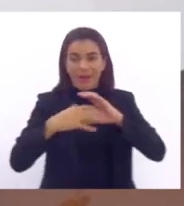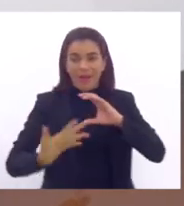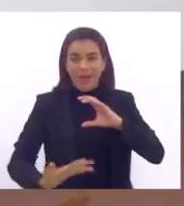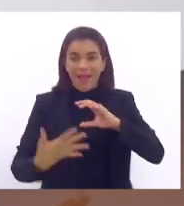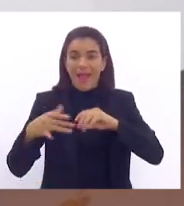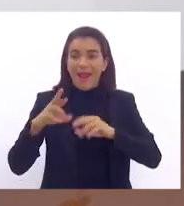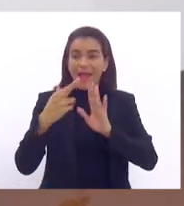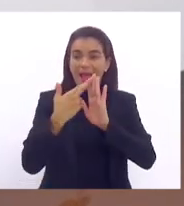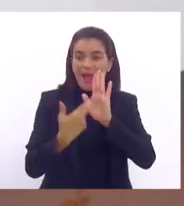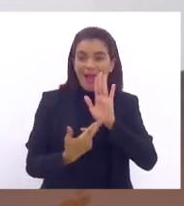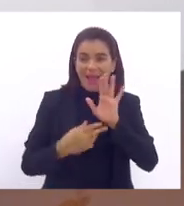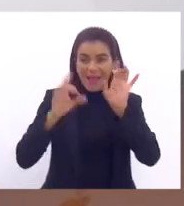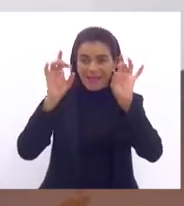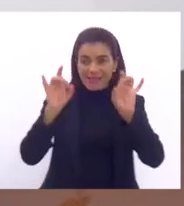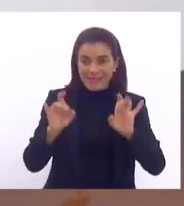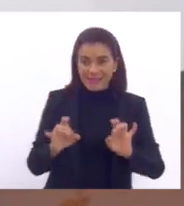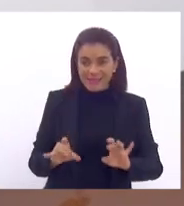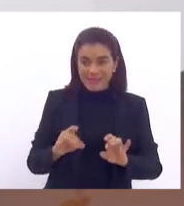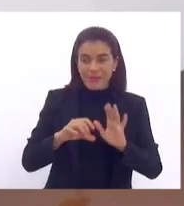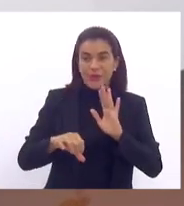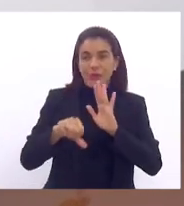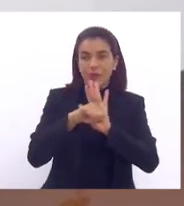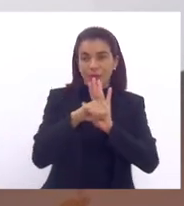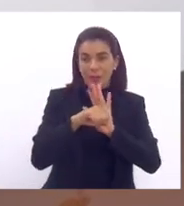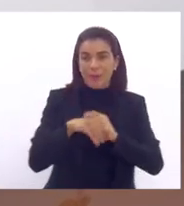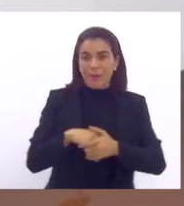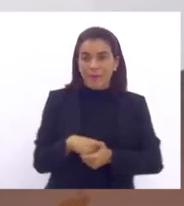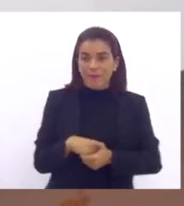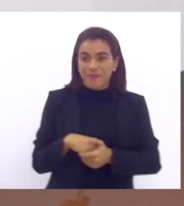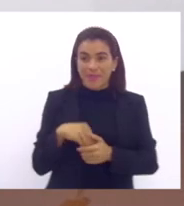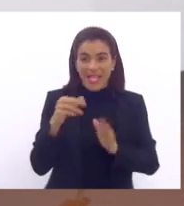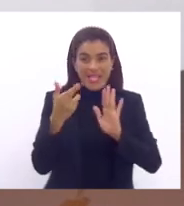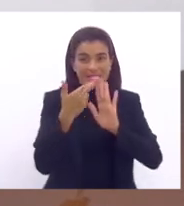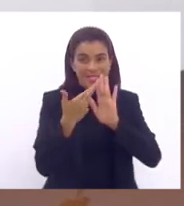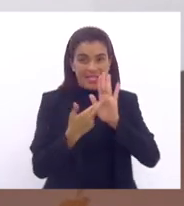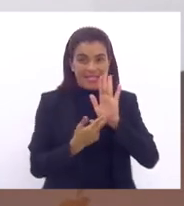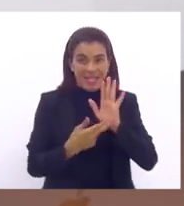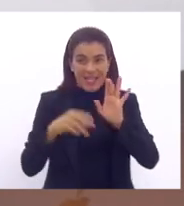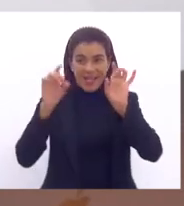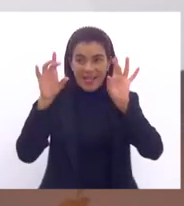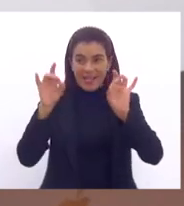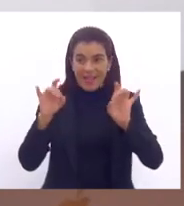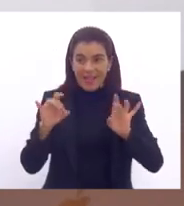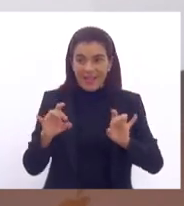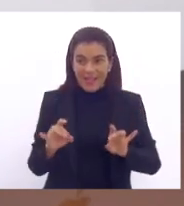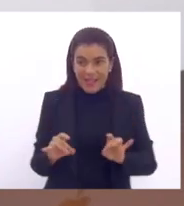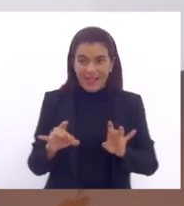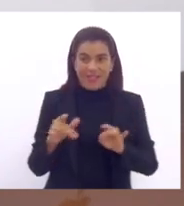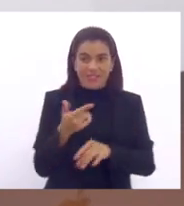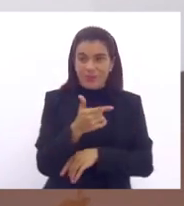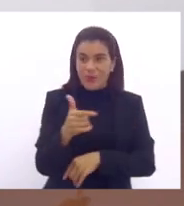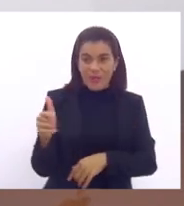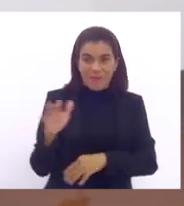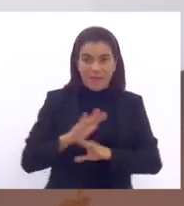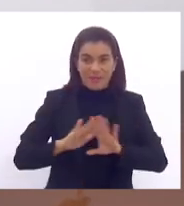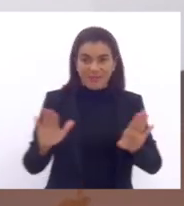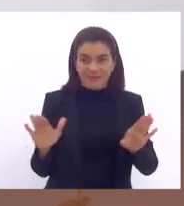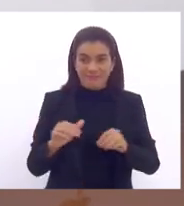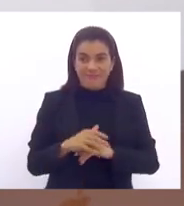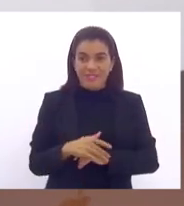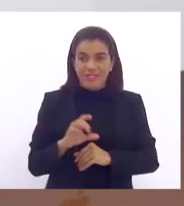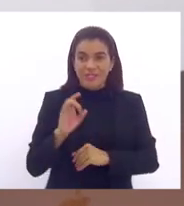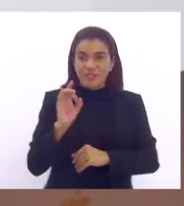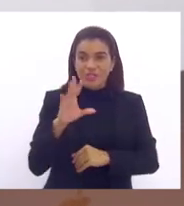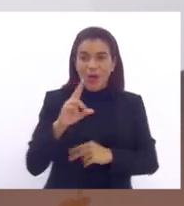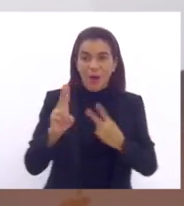especiais para o processamento criminal dos parlamentares essas regras especiais para o processo criminal já não existem mais existem